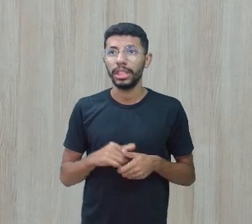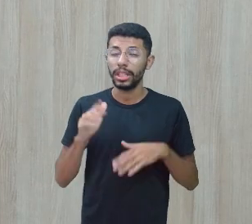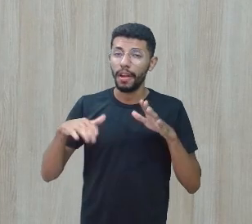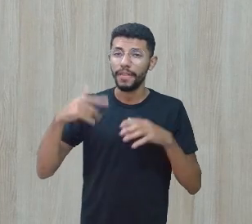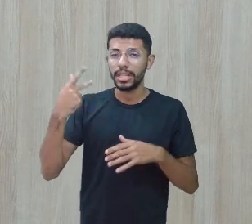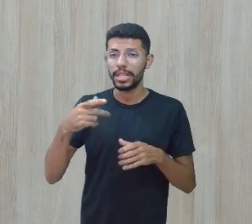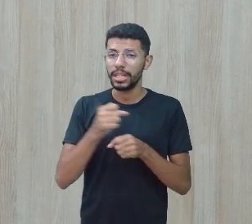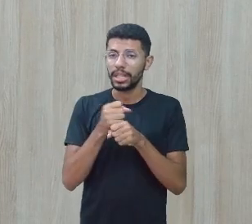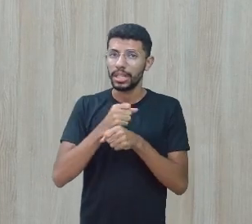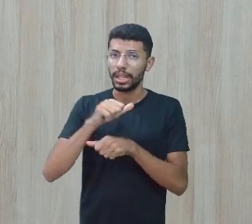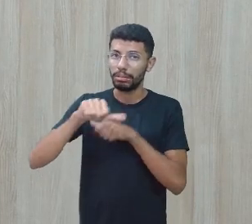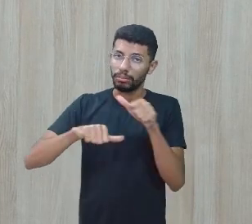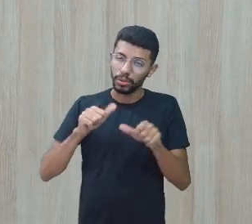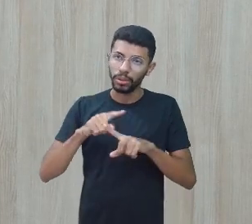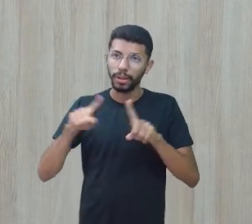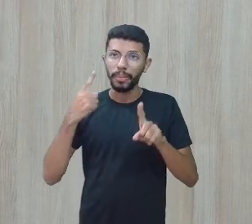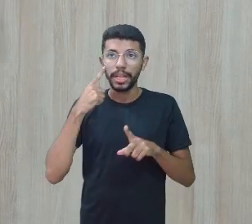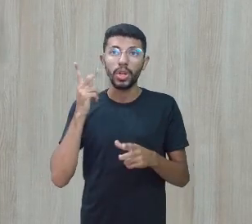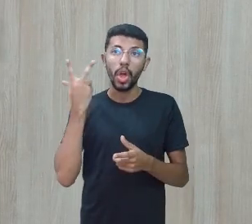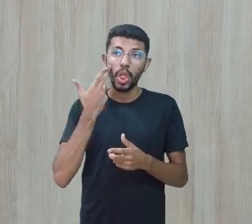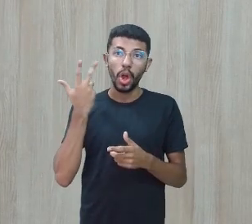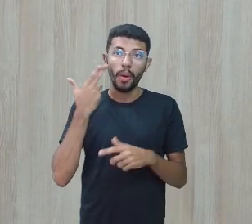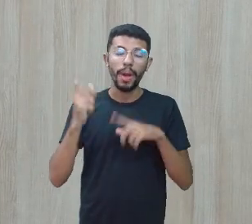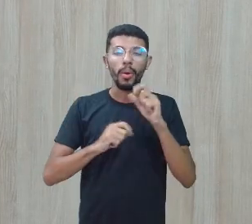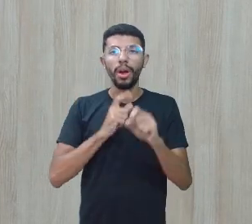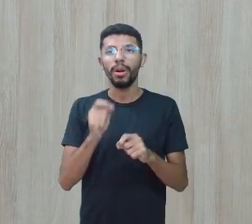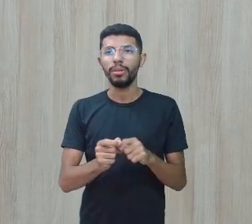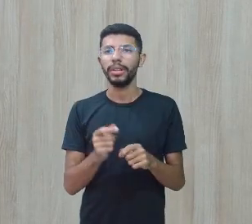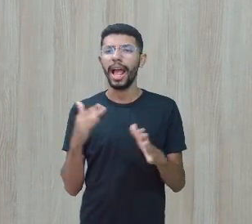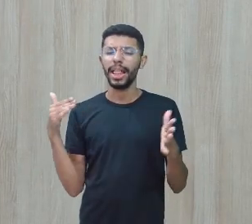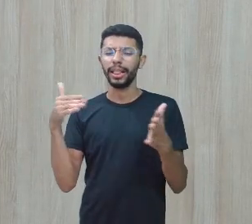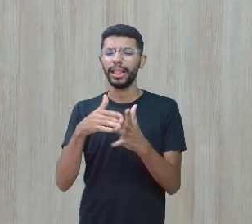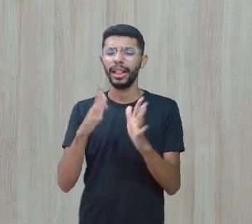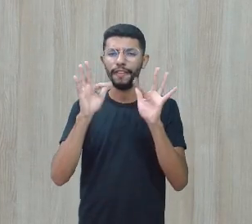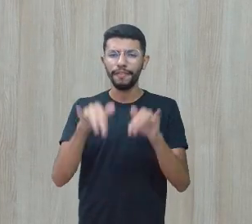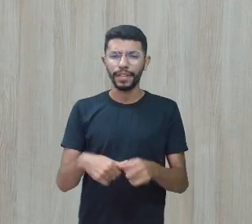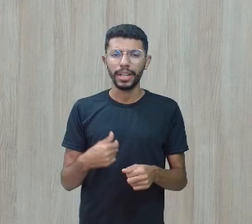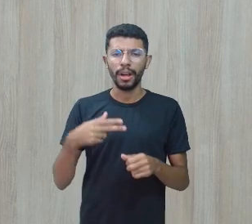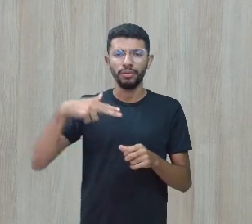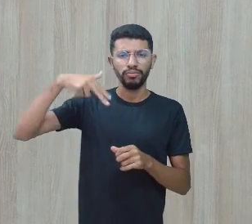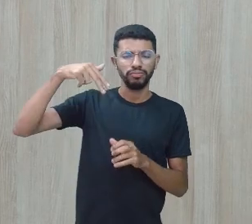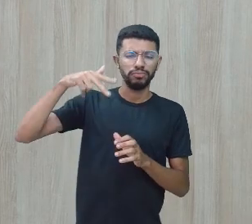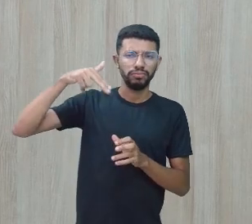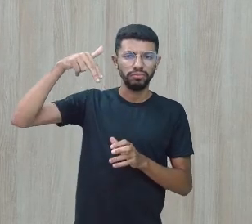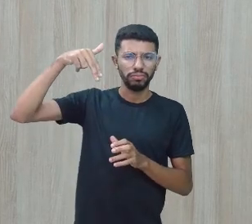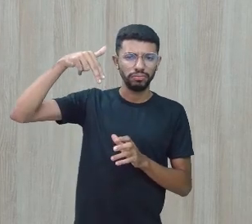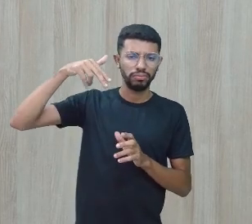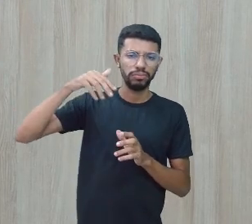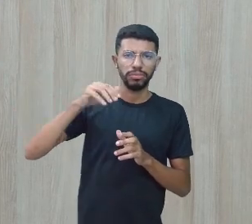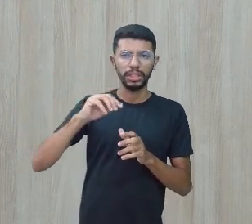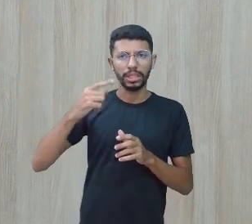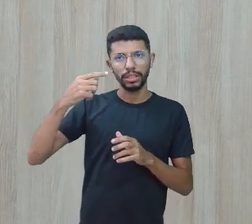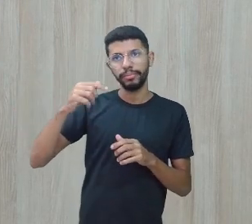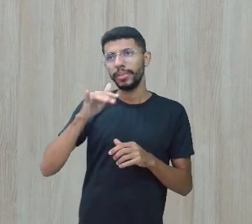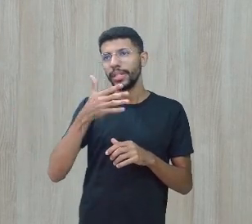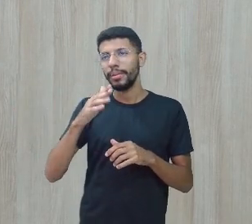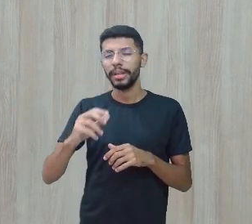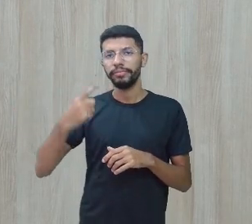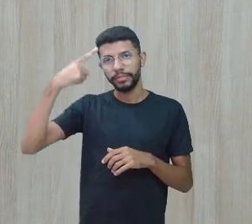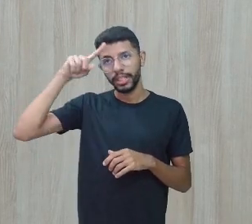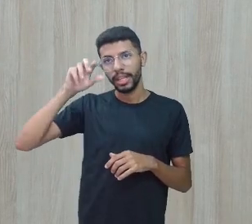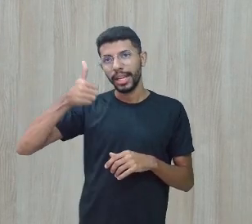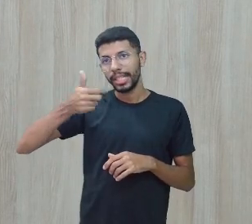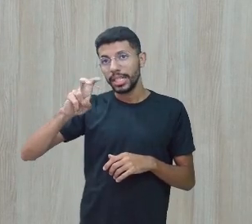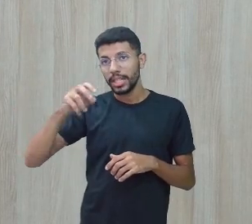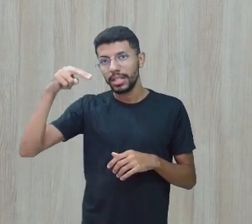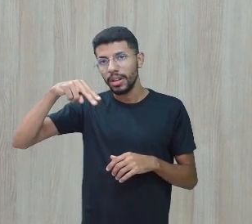forem fazer diferente, tá? Mas normalmente até o final da primeira quinzena de novembro já sai o edital já